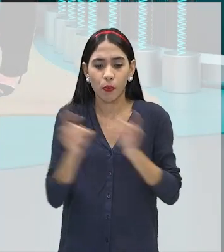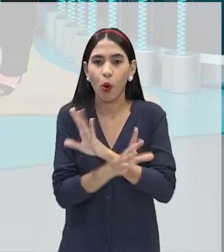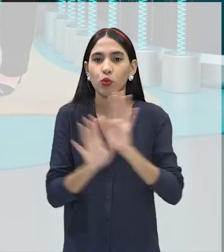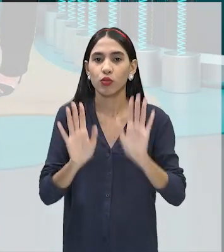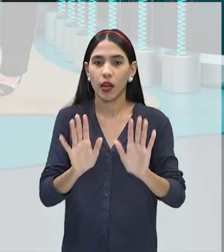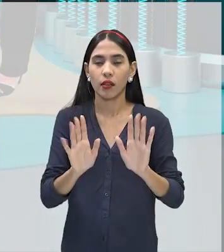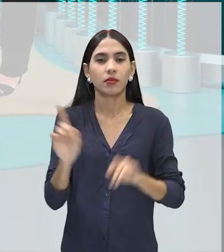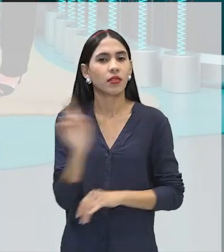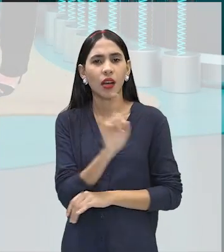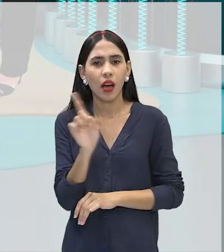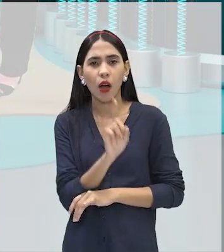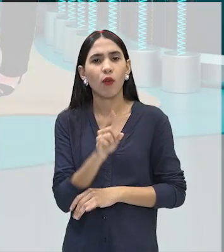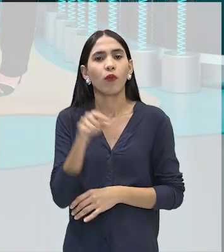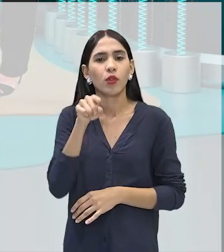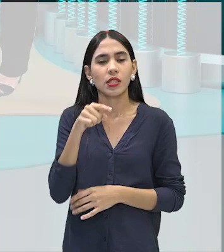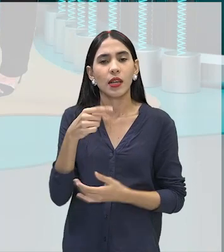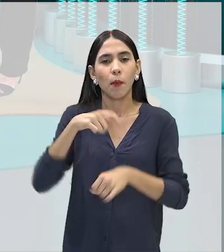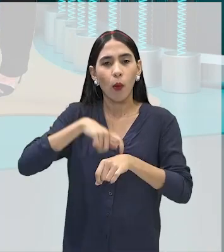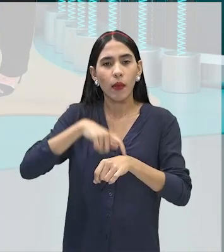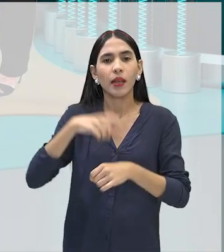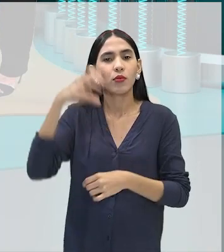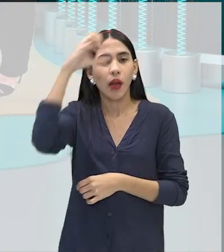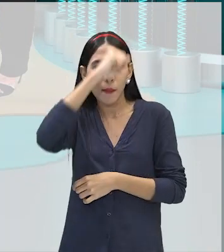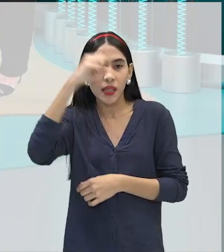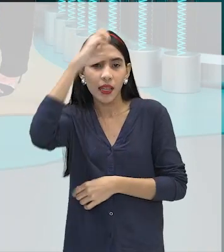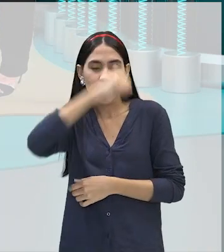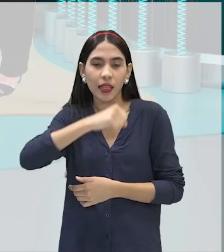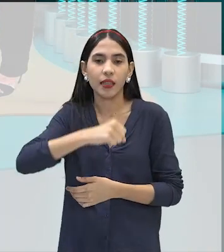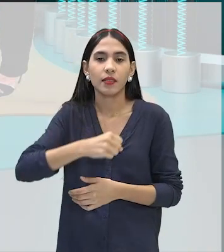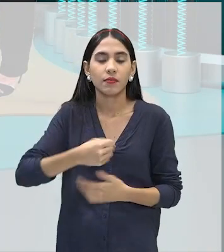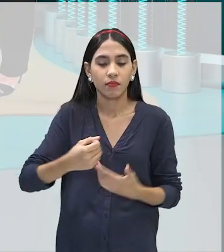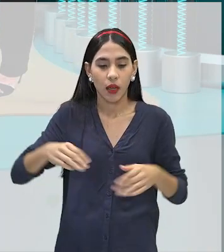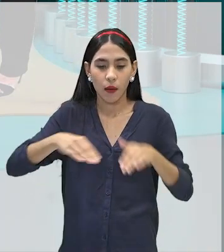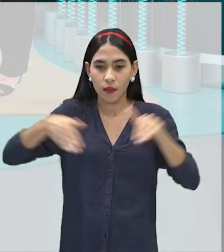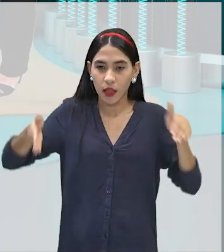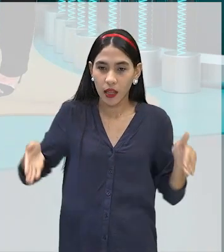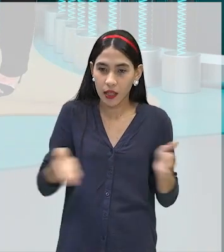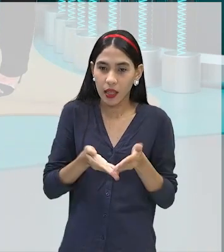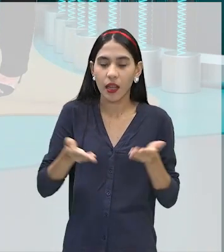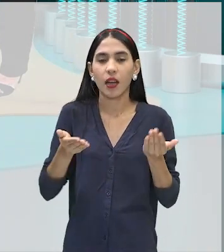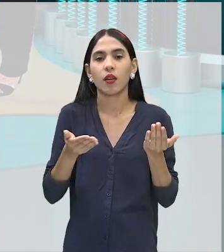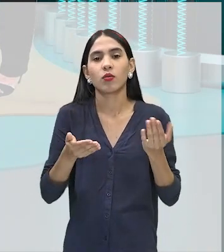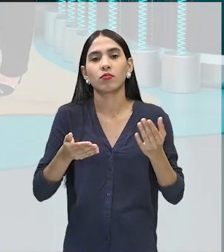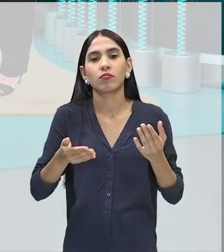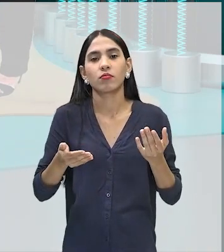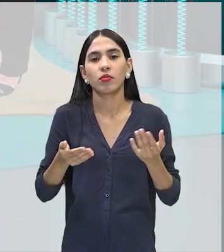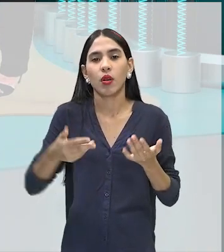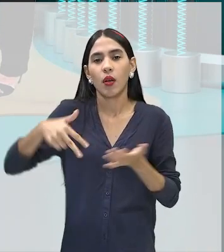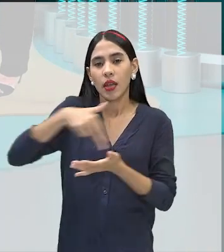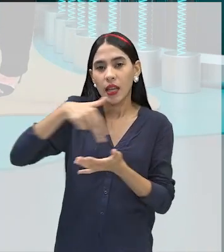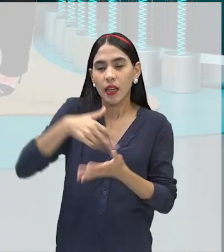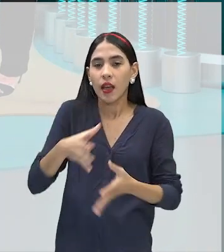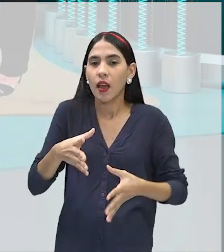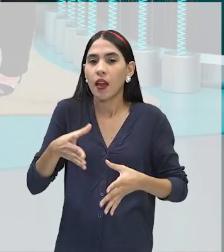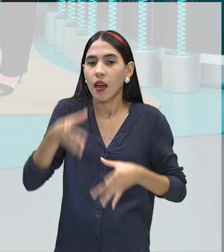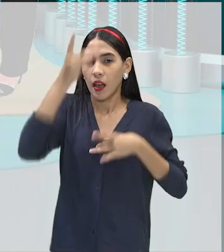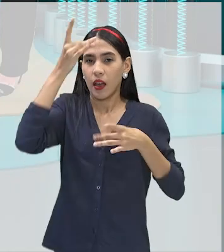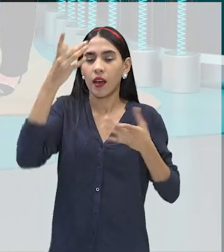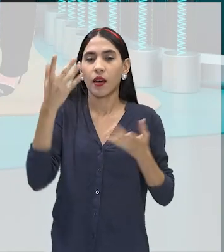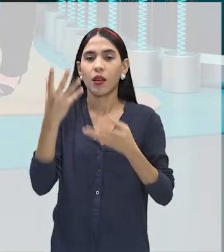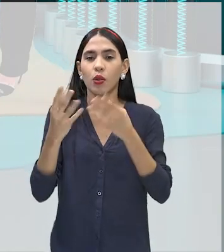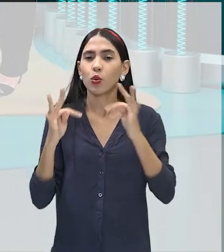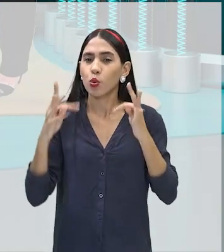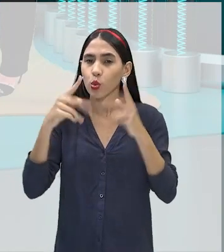Então, essa questão da consciência corporal, da lateralidade, né, do ritmo, tudo isso